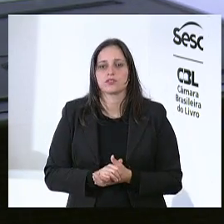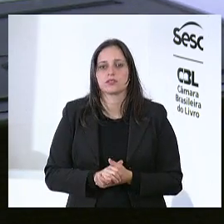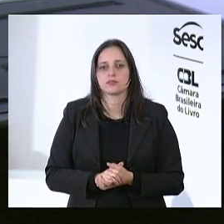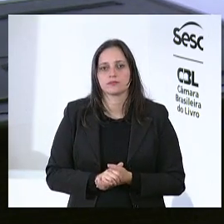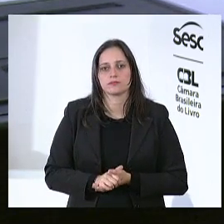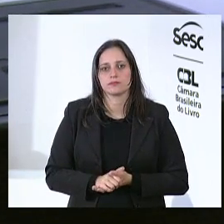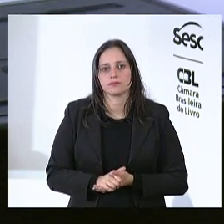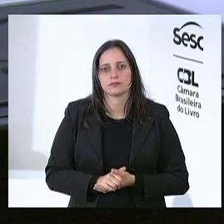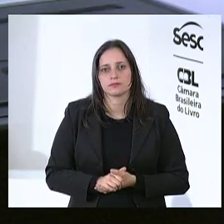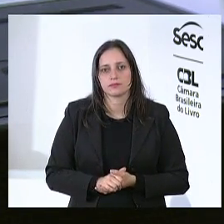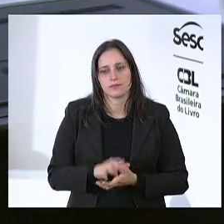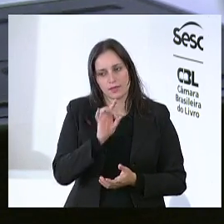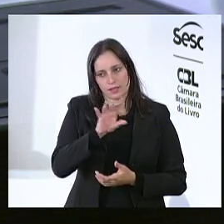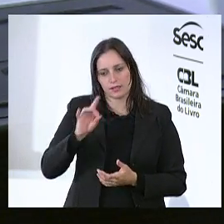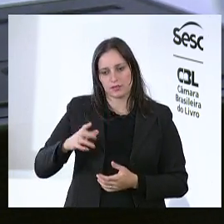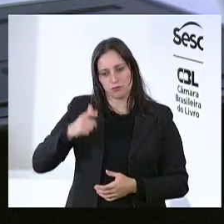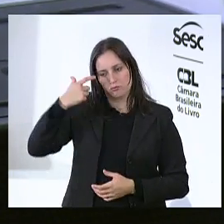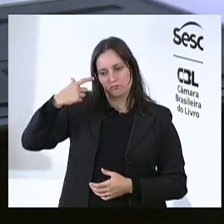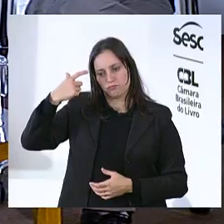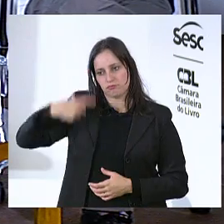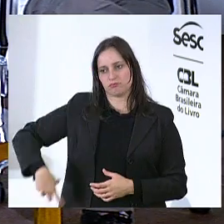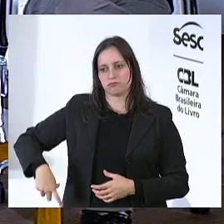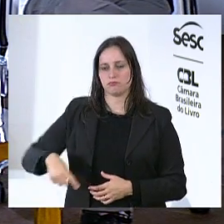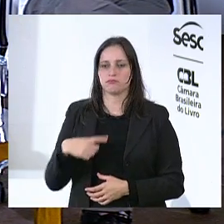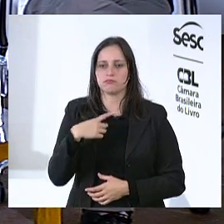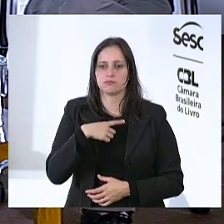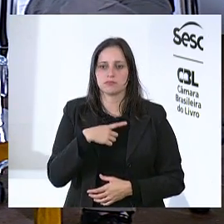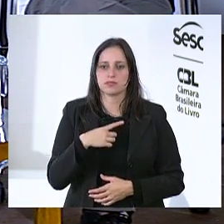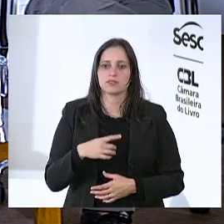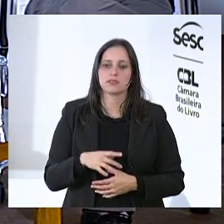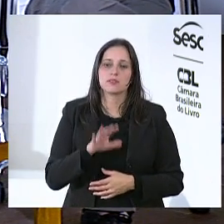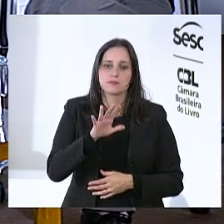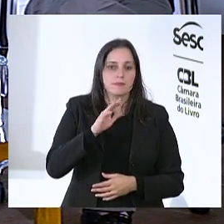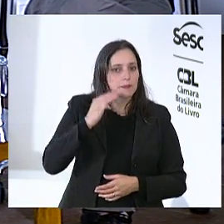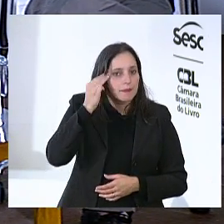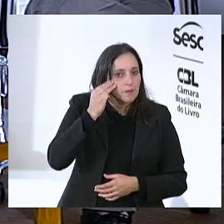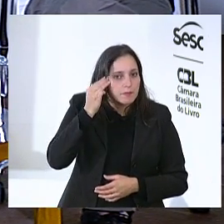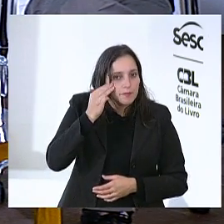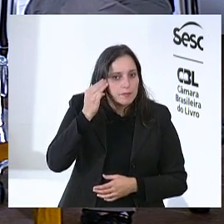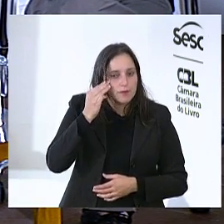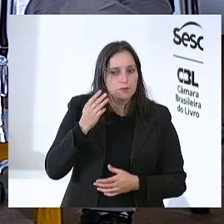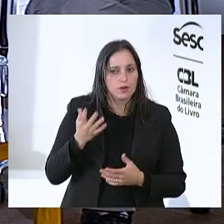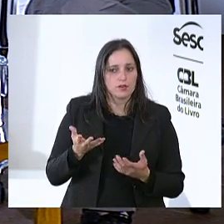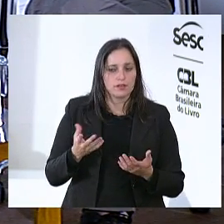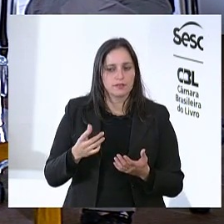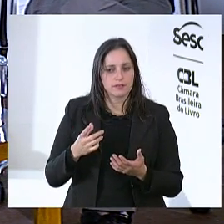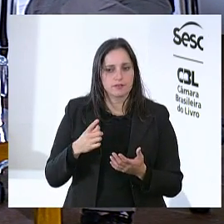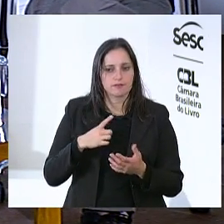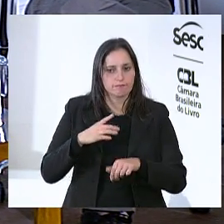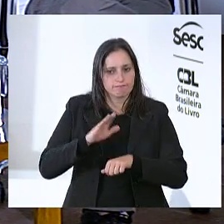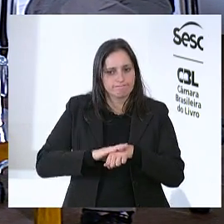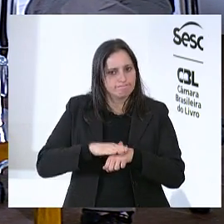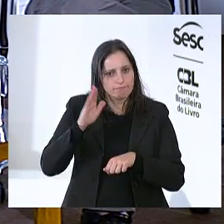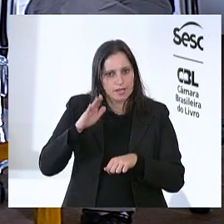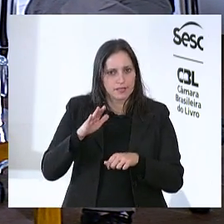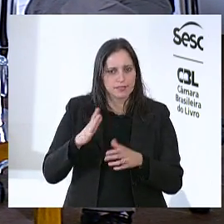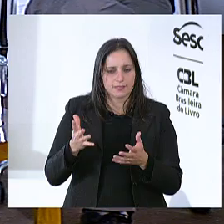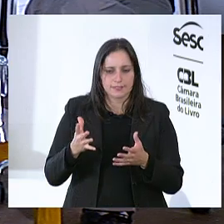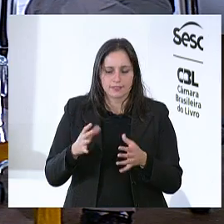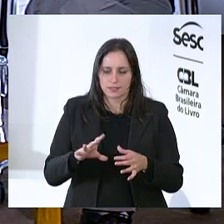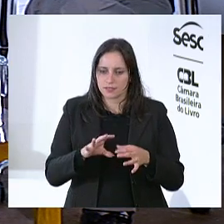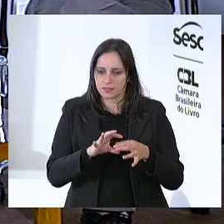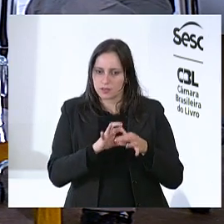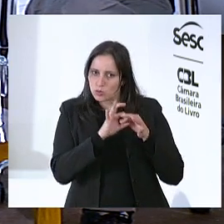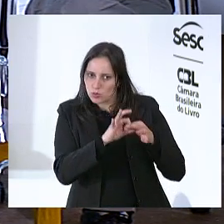né? Mas, por outro lado, a memória ela é muito mais, obviamente, né, presa